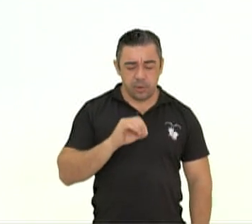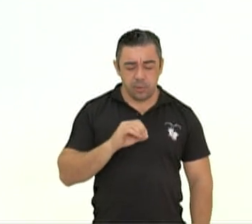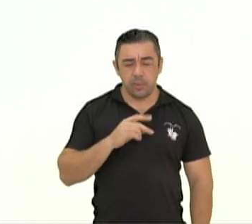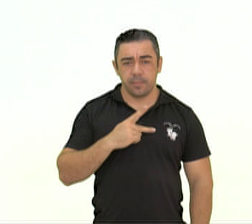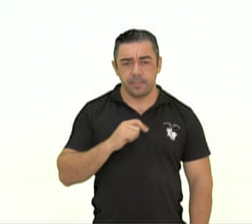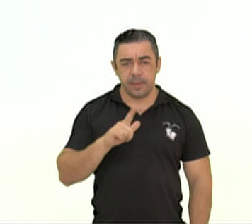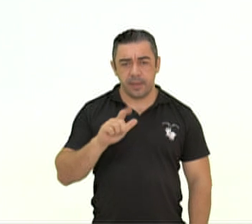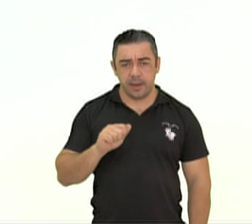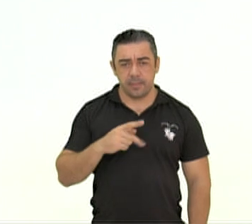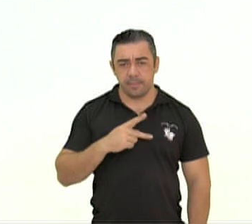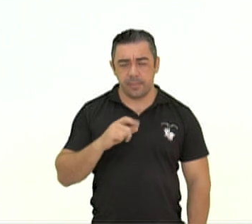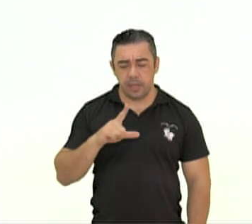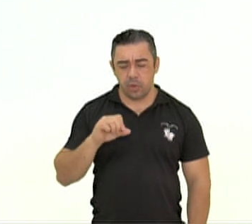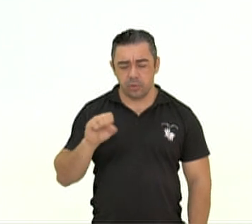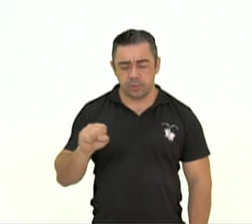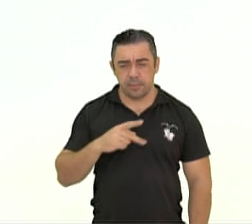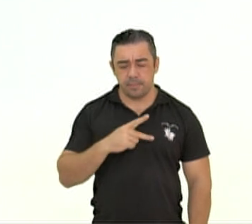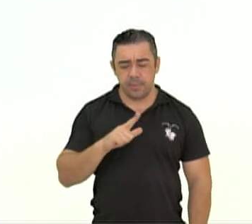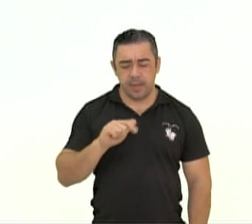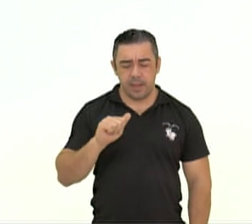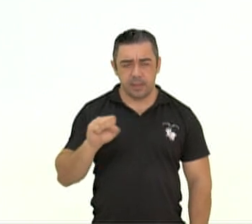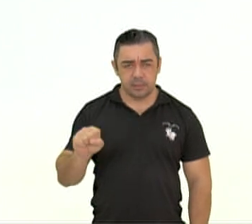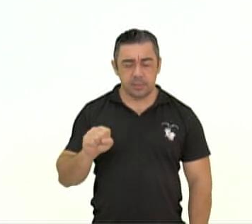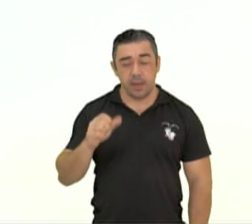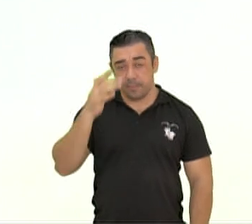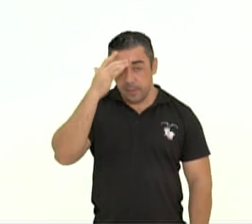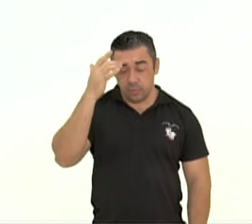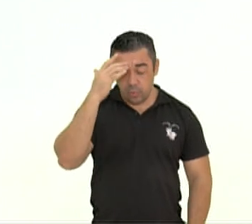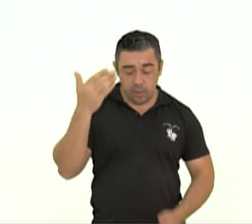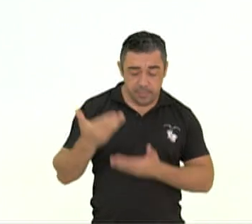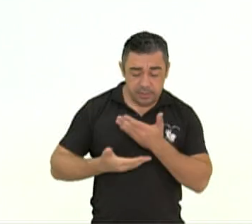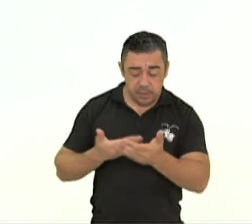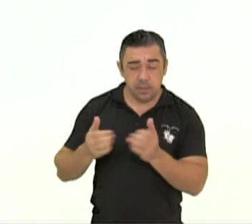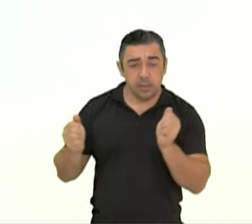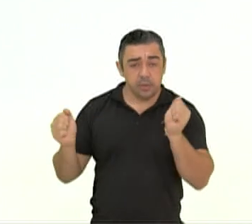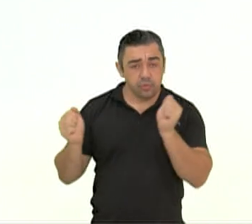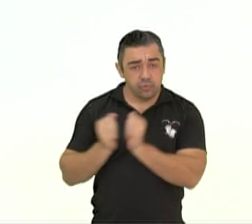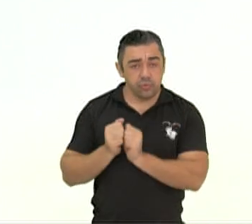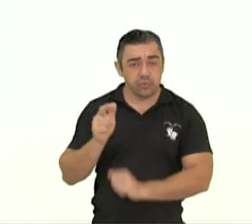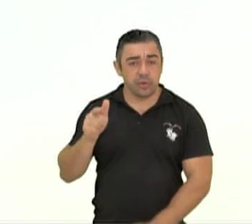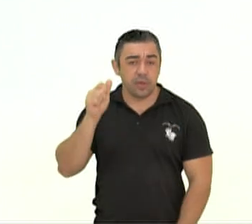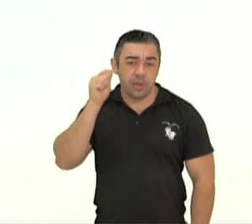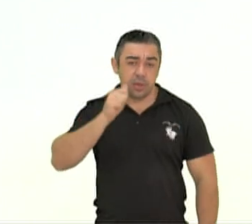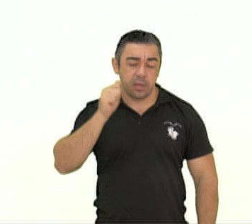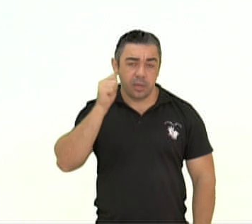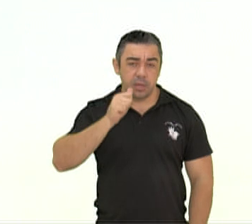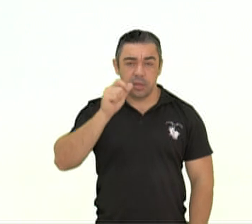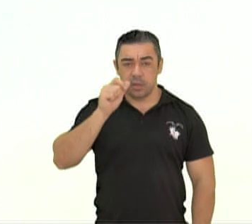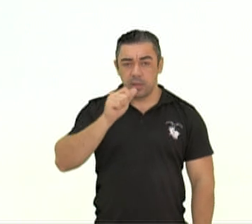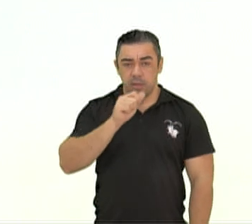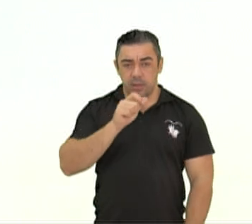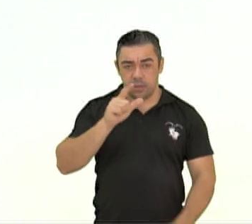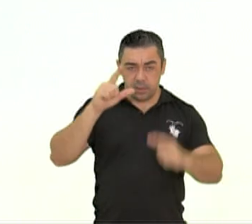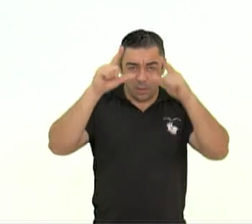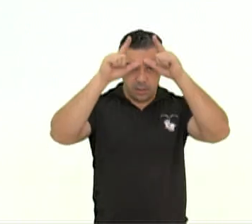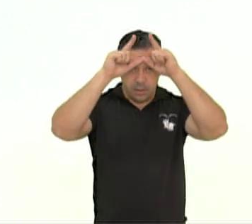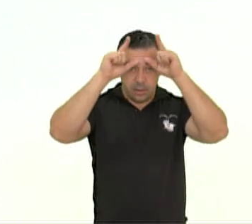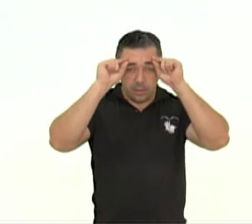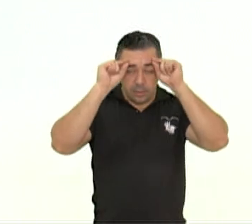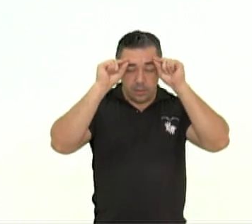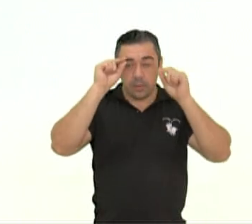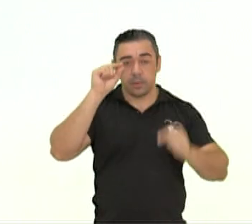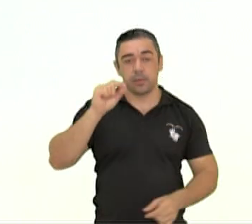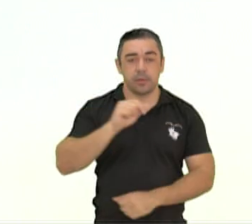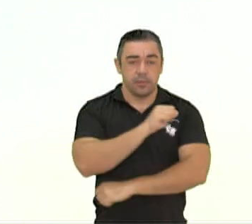e pelas. Exemplo, o paciente foi acompanhado pela enfermeira, né? Então, veja, per mais o,